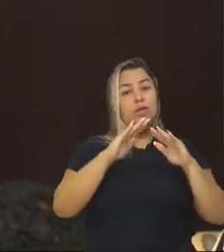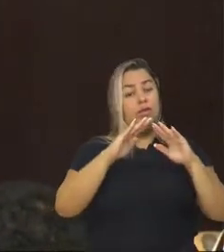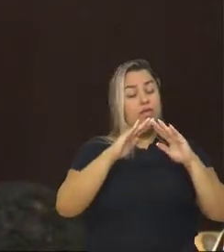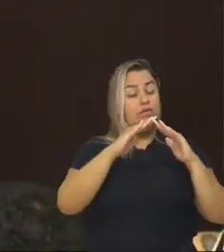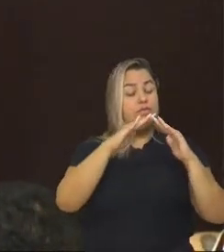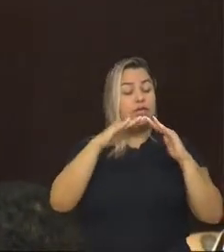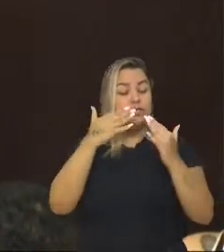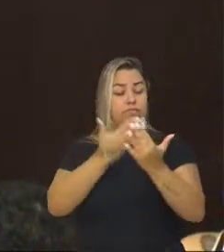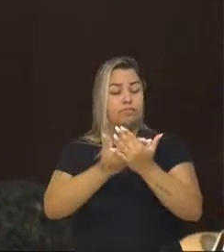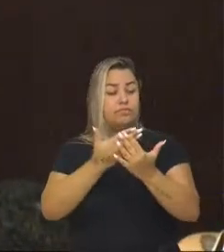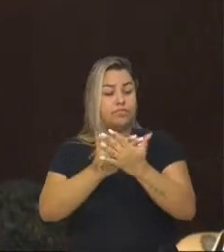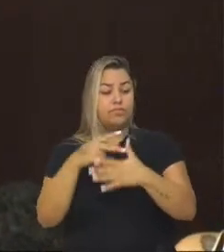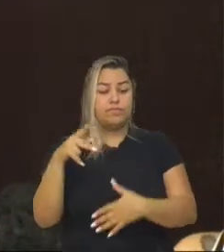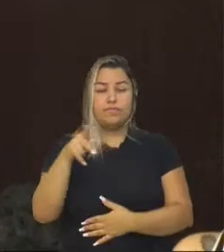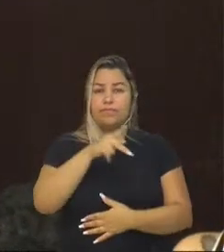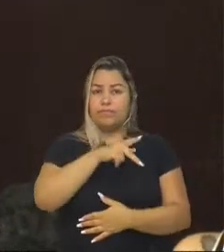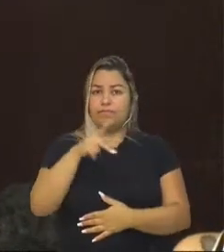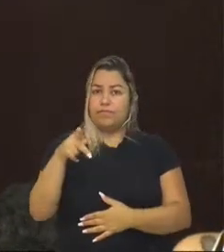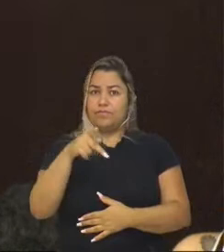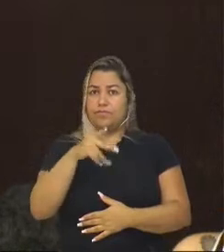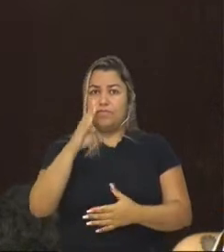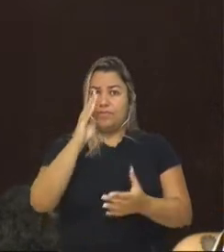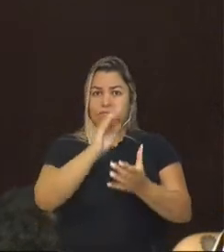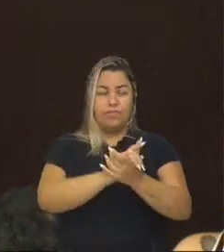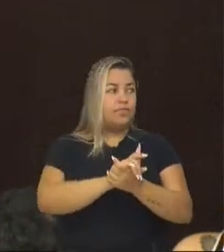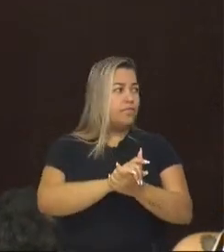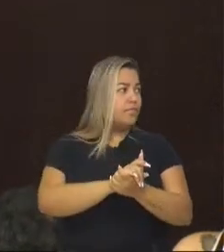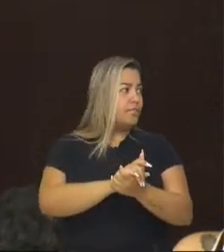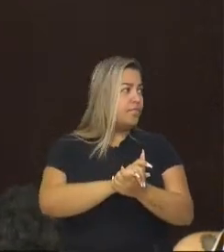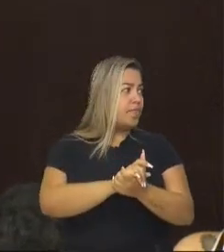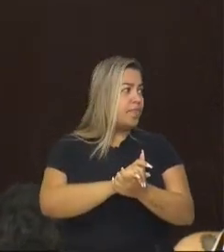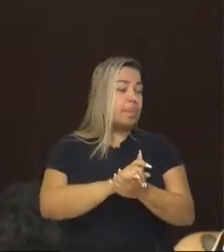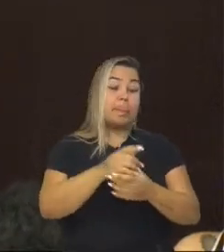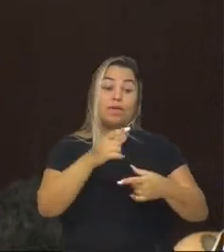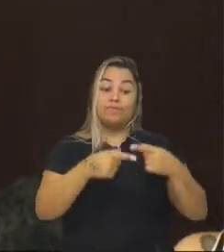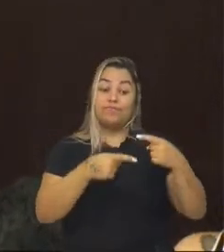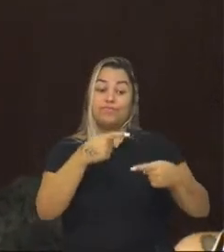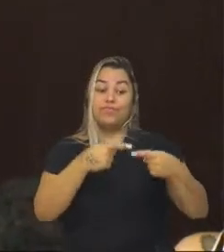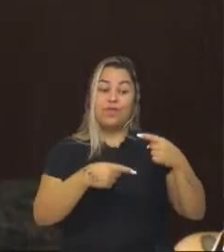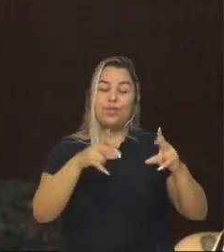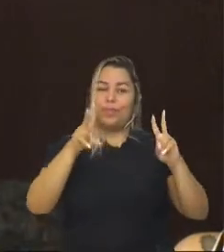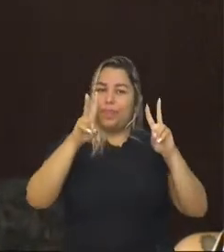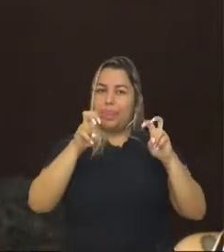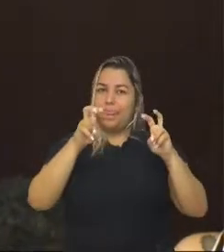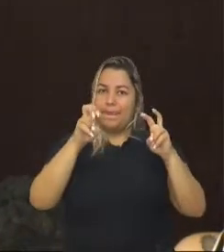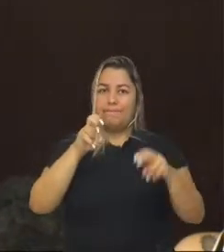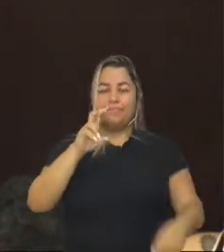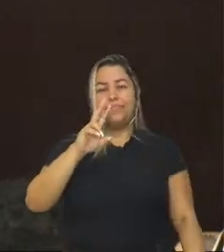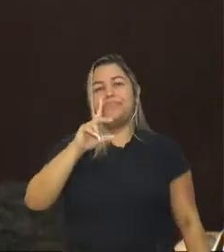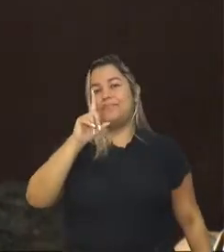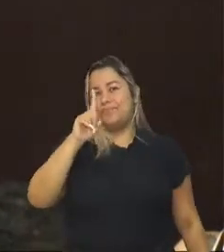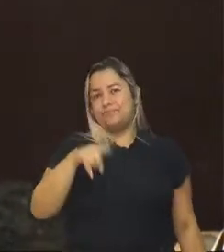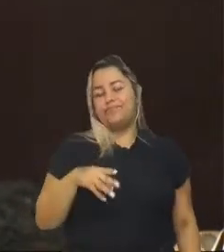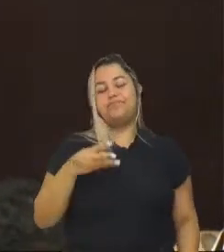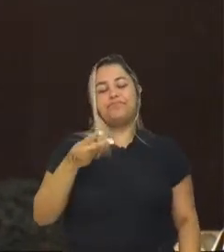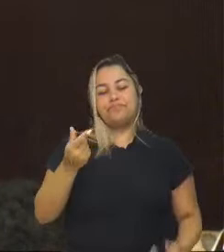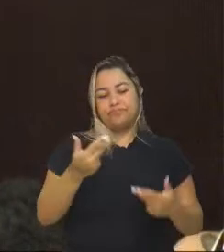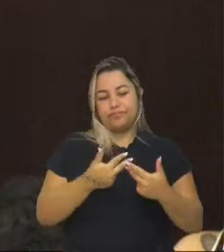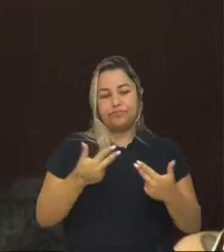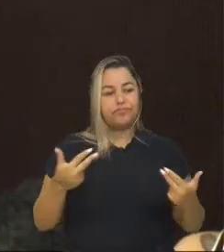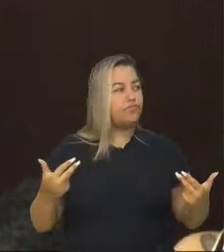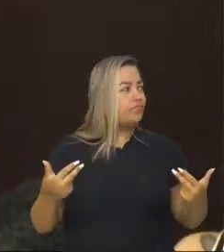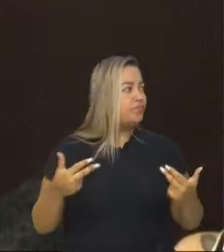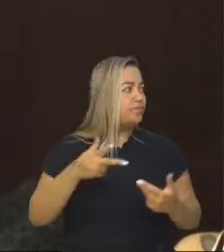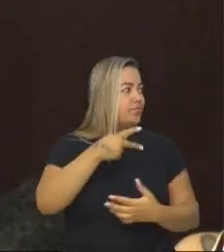professora, o companheiro dela, assim, no meio de uma discussão sobre os conselhos, sobre muitas coisas,